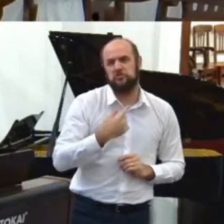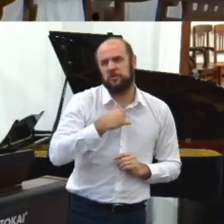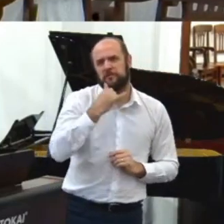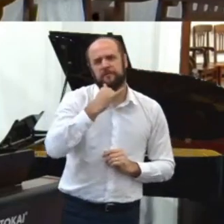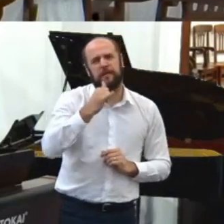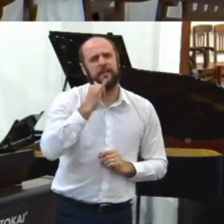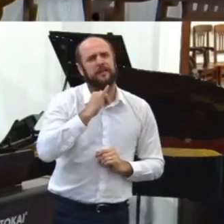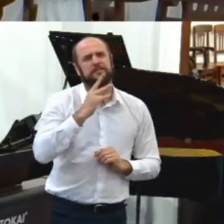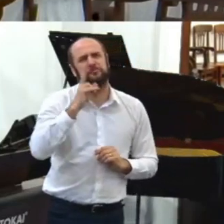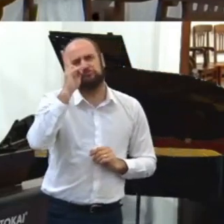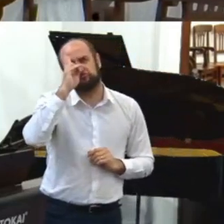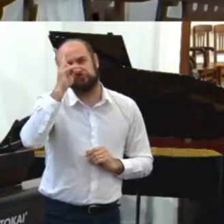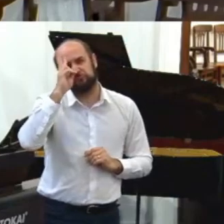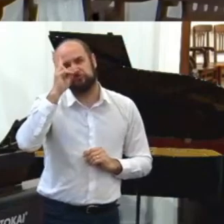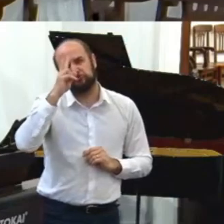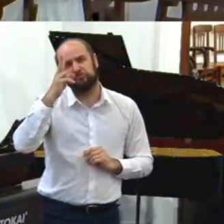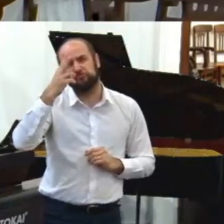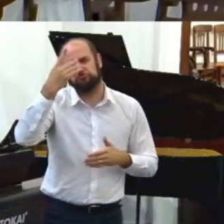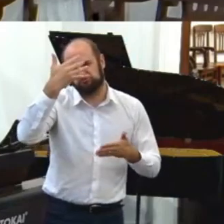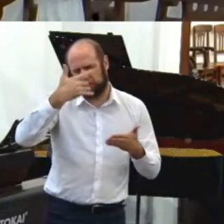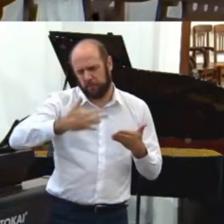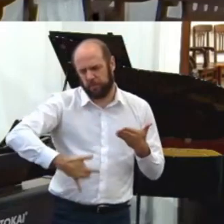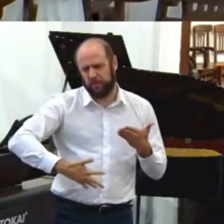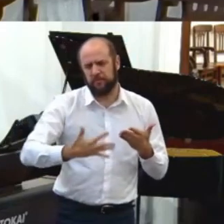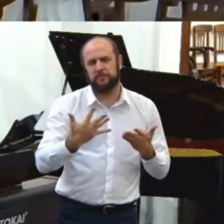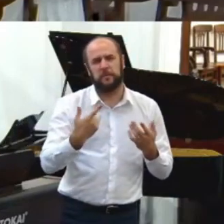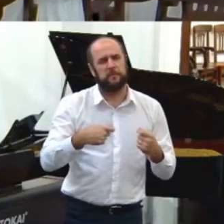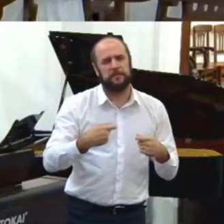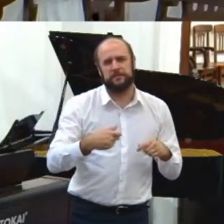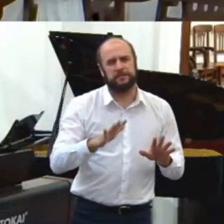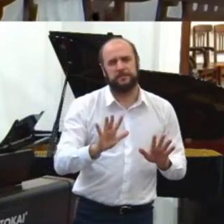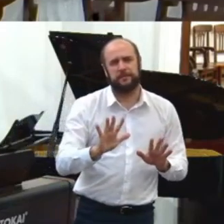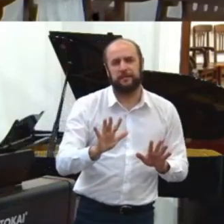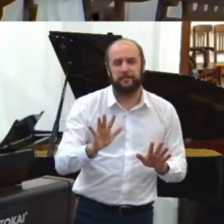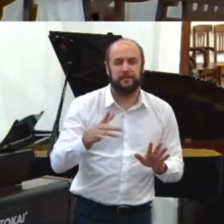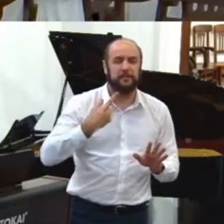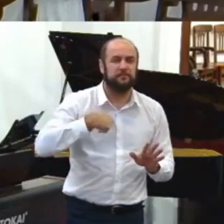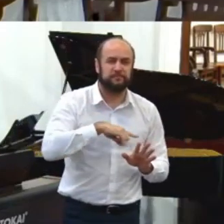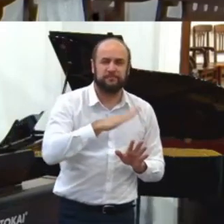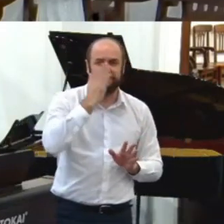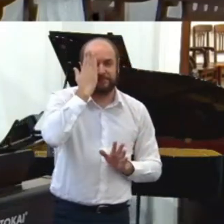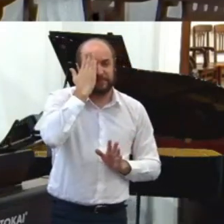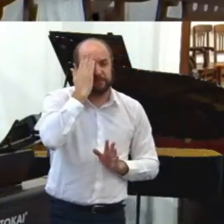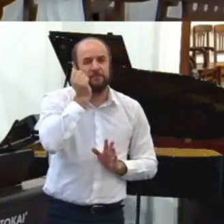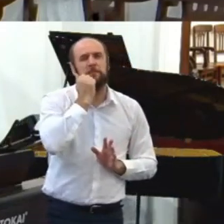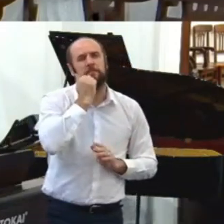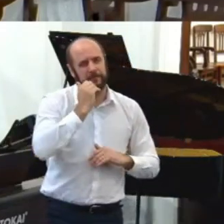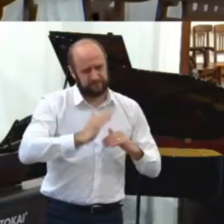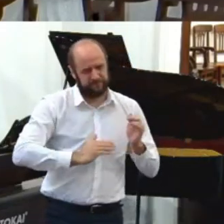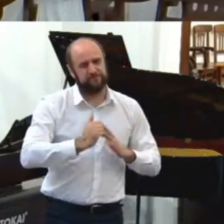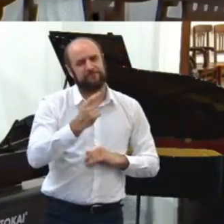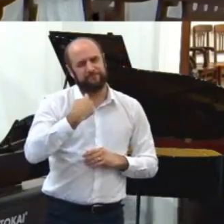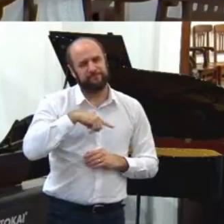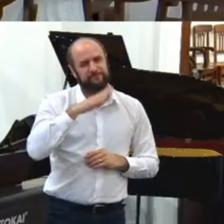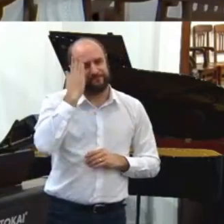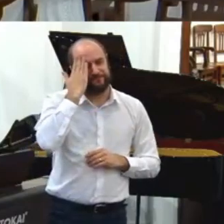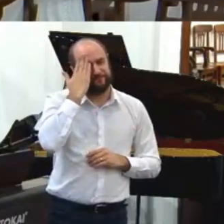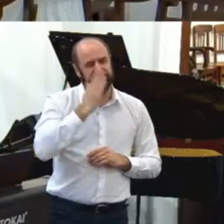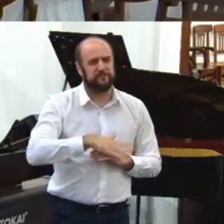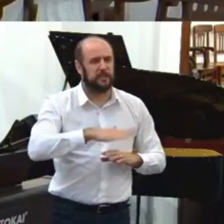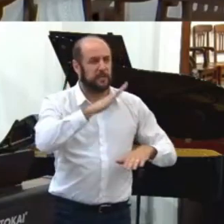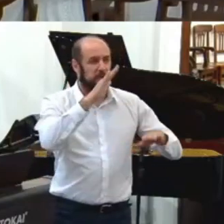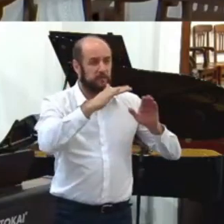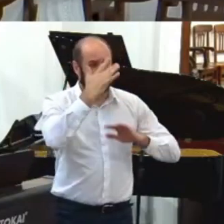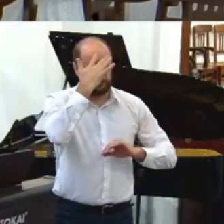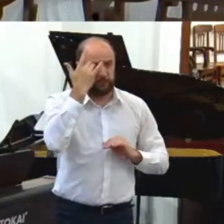citar muitas histórias, mas não é necessário. Todos nós sabemos o que uma mãe pode fazer por um filho. Alguns